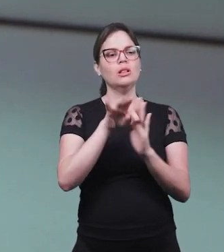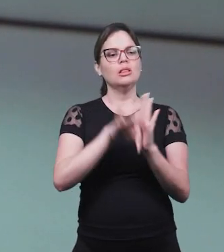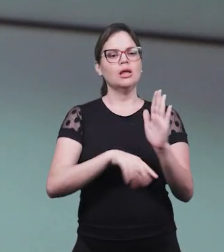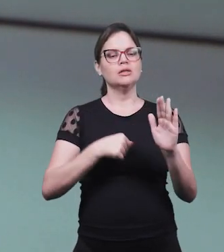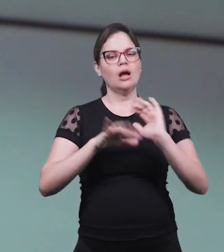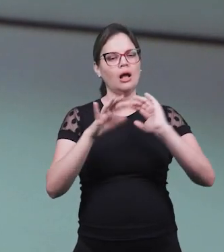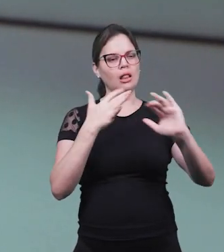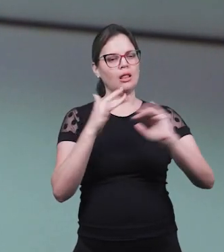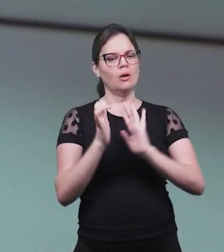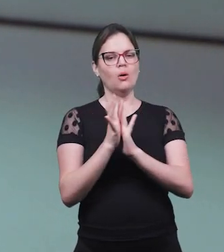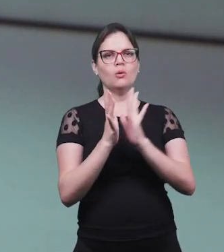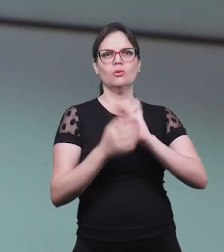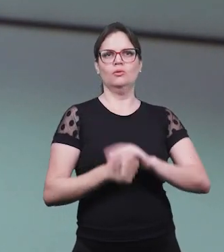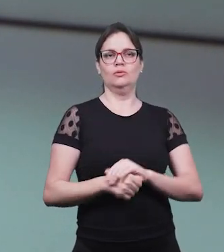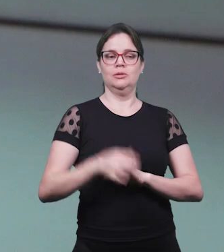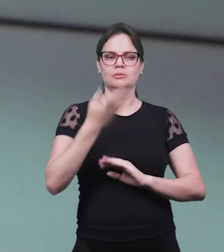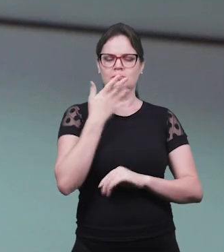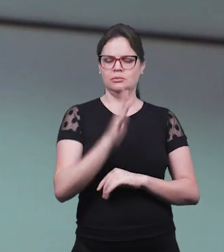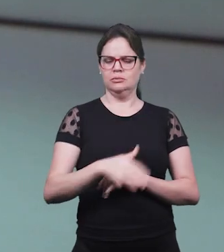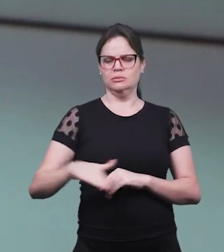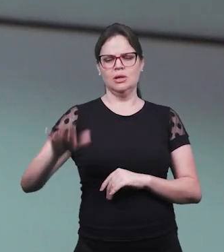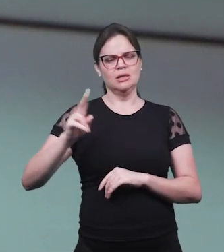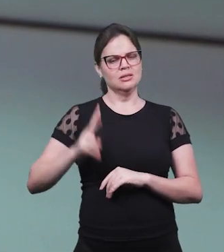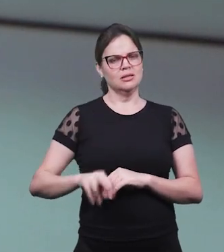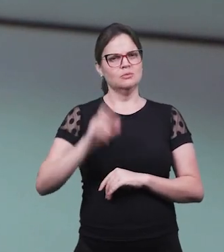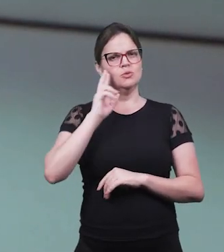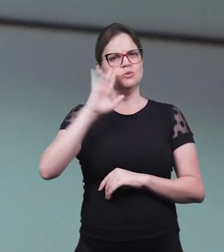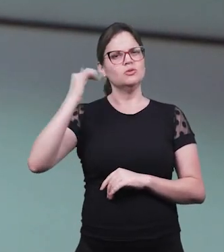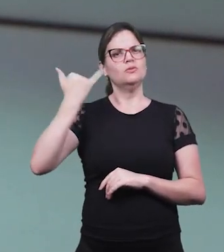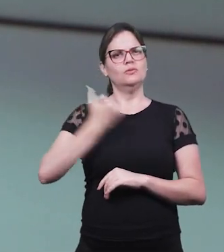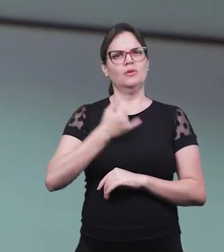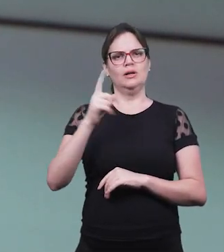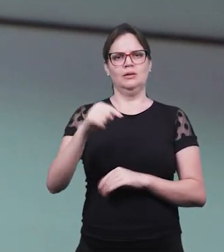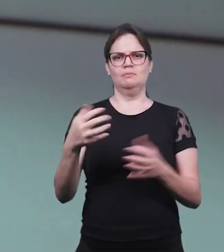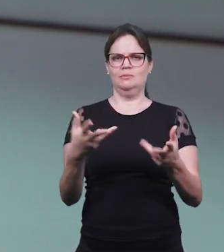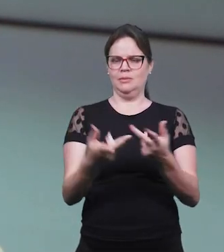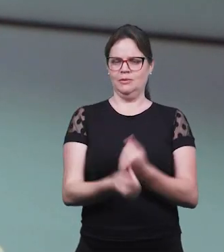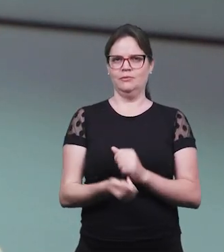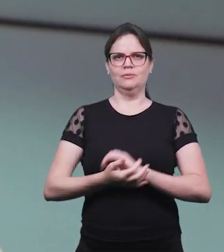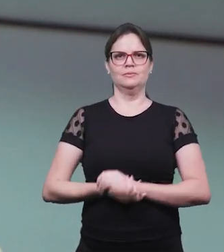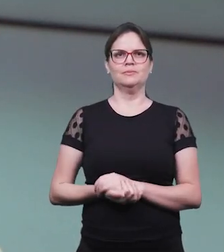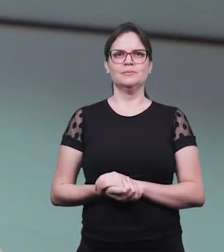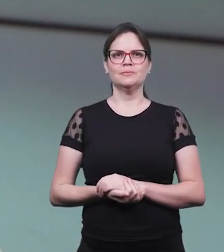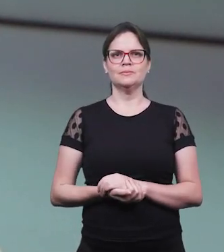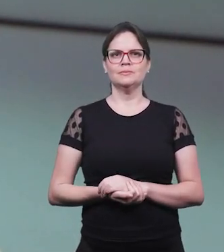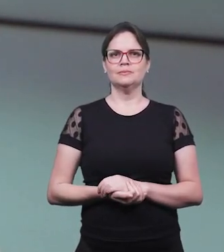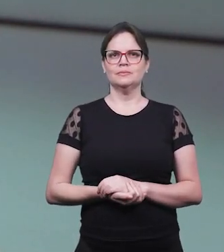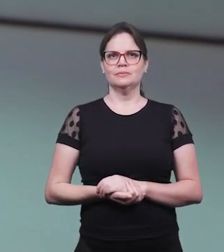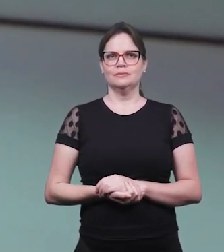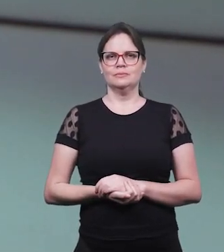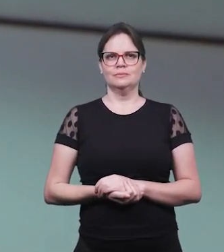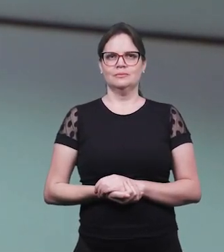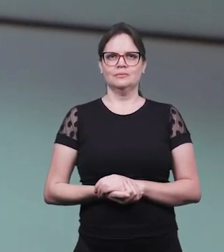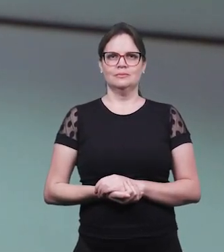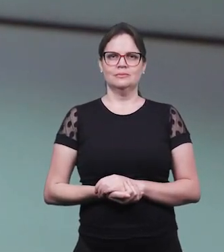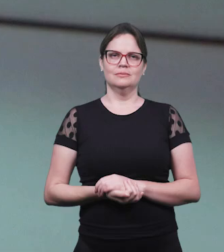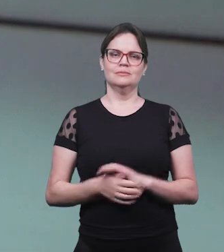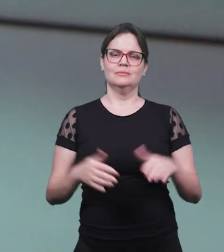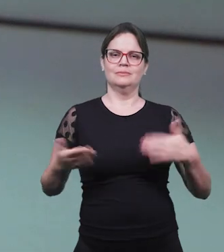né? Então, desde a infância, o Senhor fala conosco, isso é maravilhoso. Agora, além